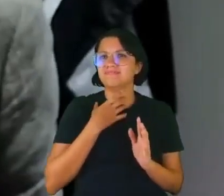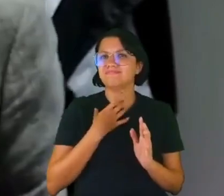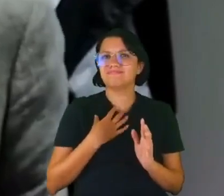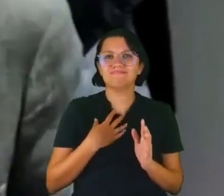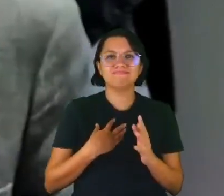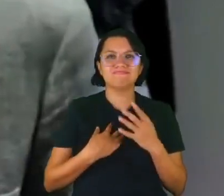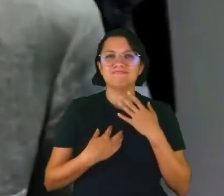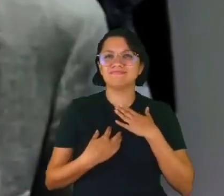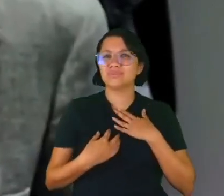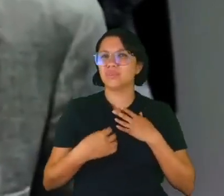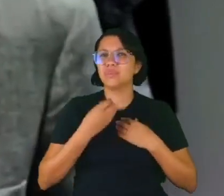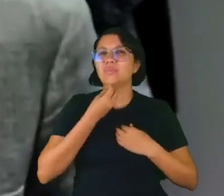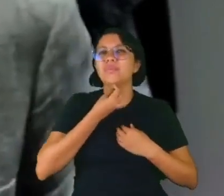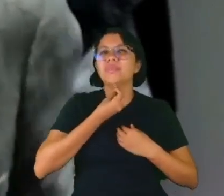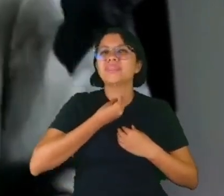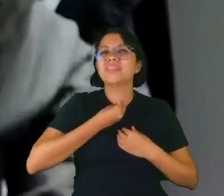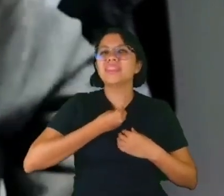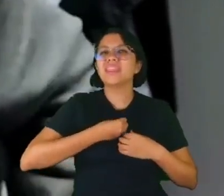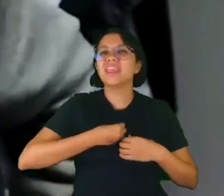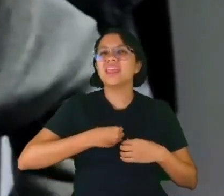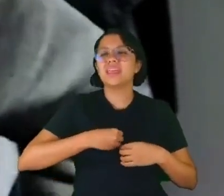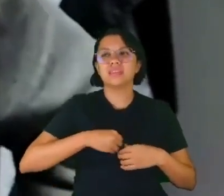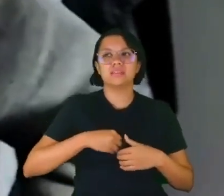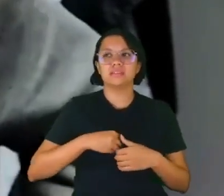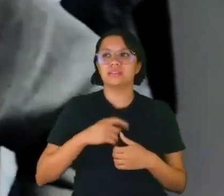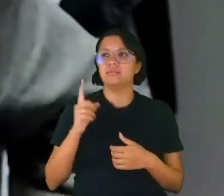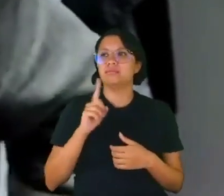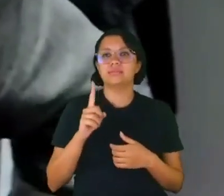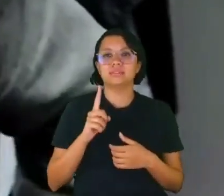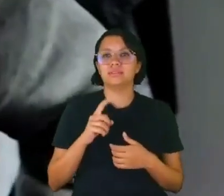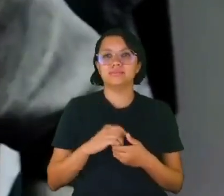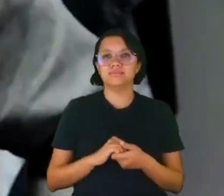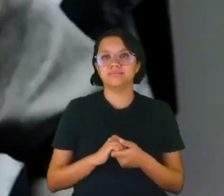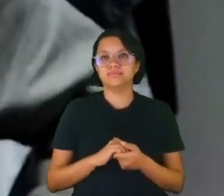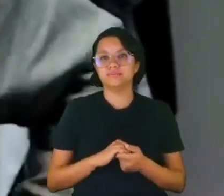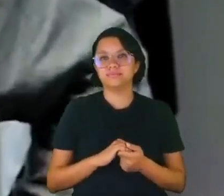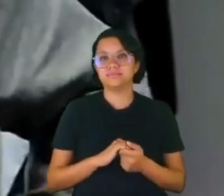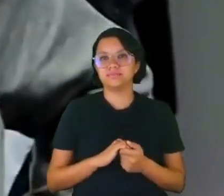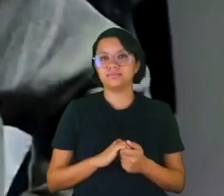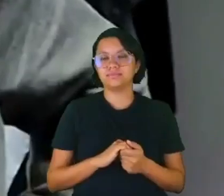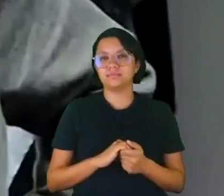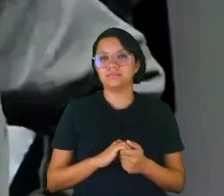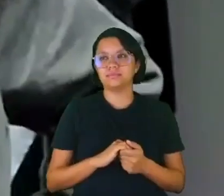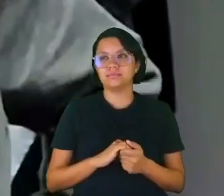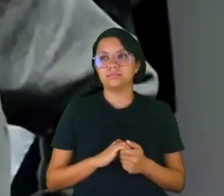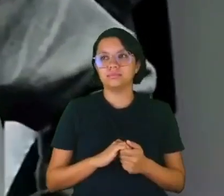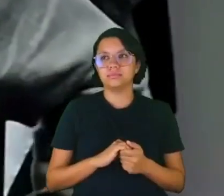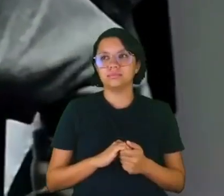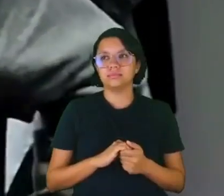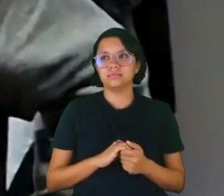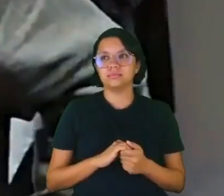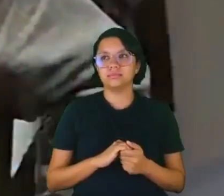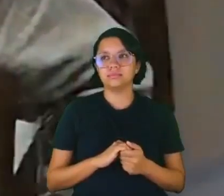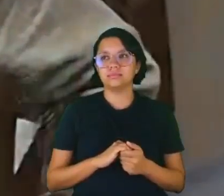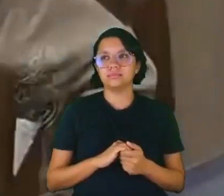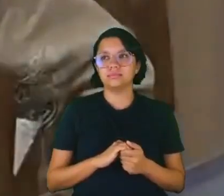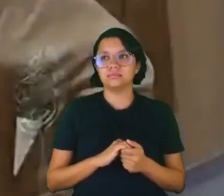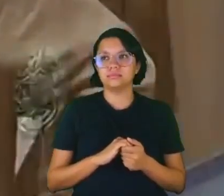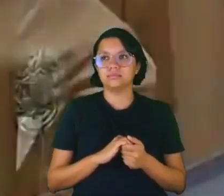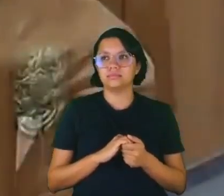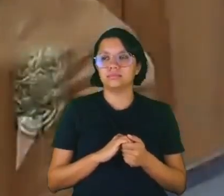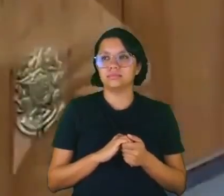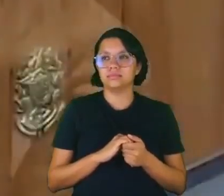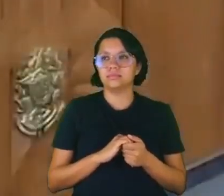Não é digestivo para mim, né? Com os digestos romanos, né? Não são digestivos. Sorri e olha os arredores. Que